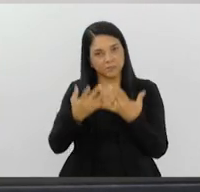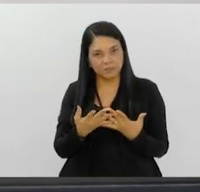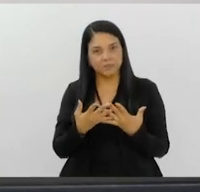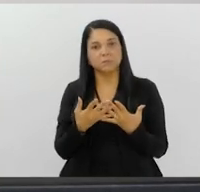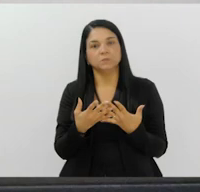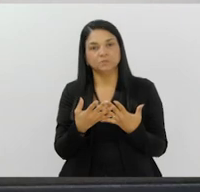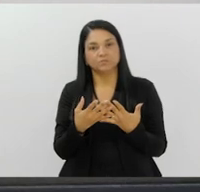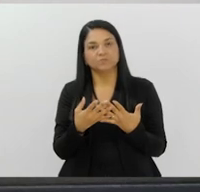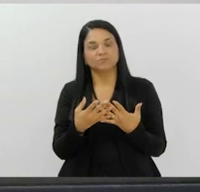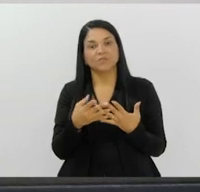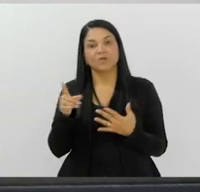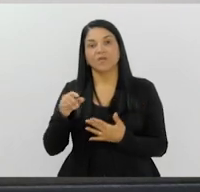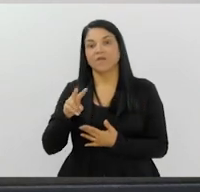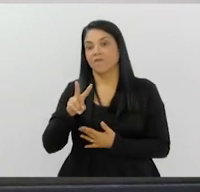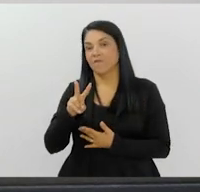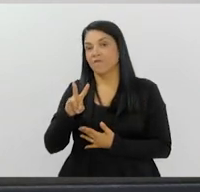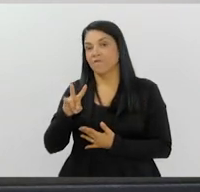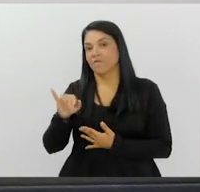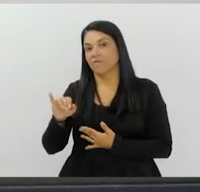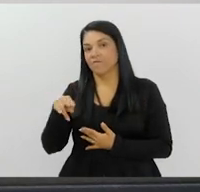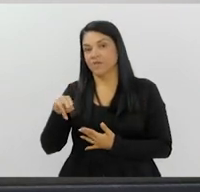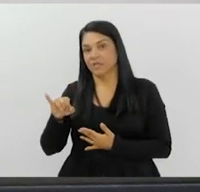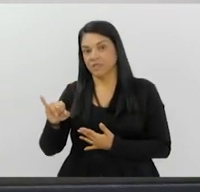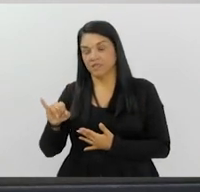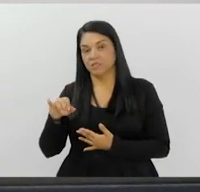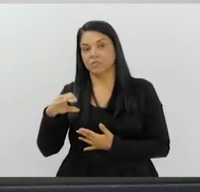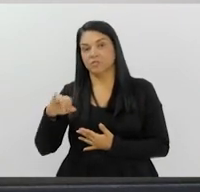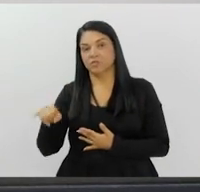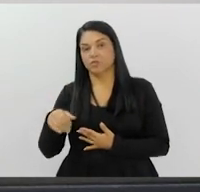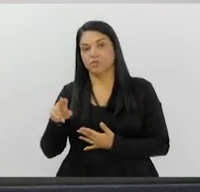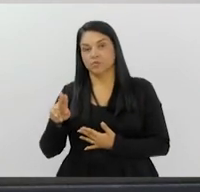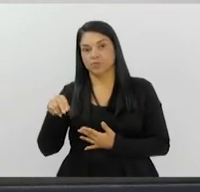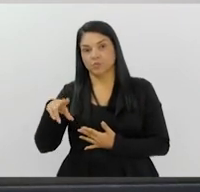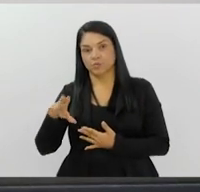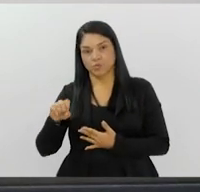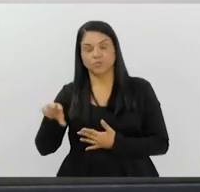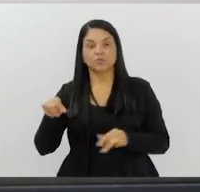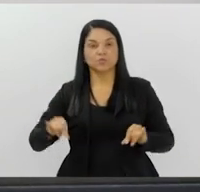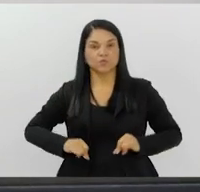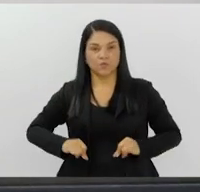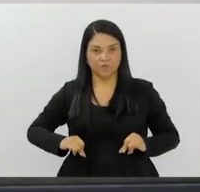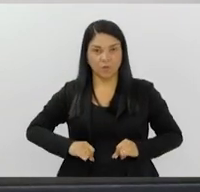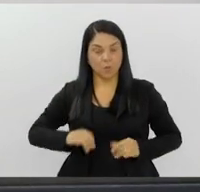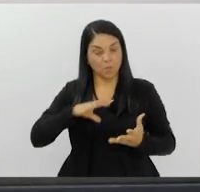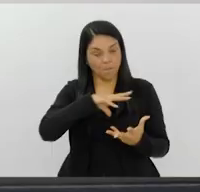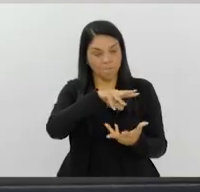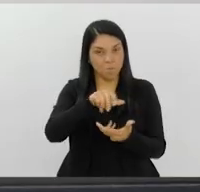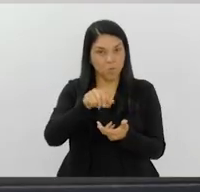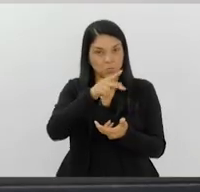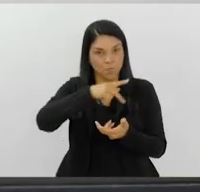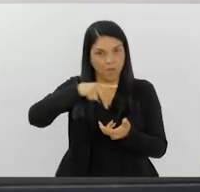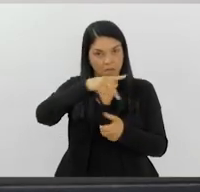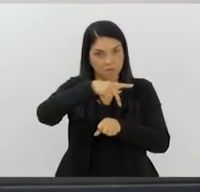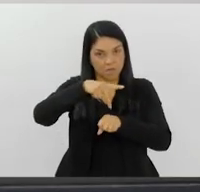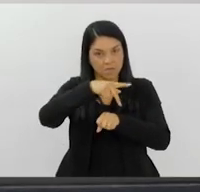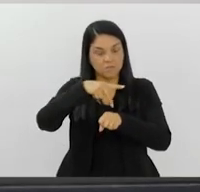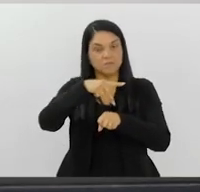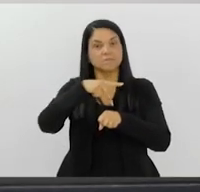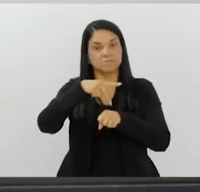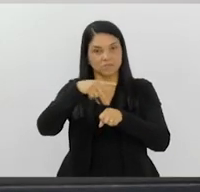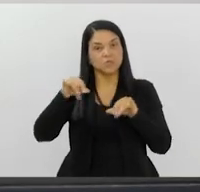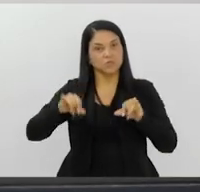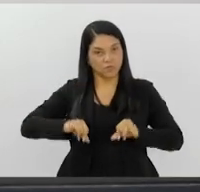vê o que que o Vini Júnior sofreu né em tanto países do mundo ditos desenvolvidos como ele foi massacrado